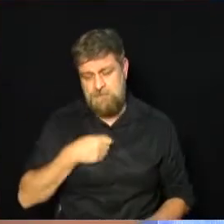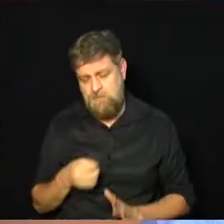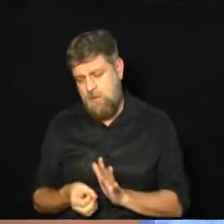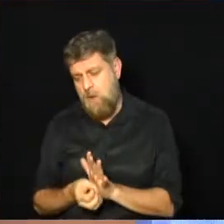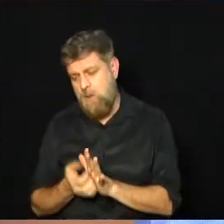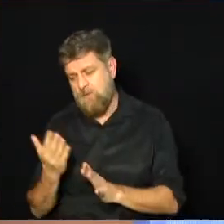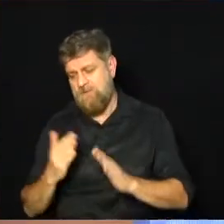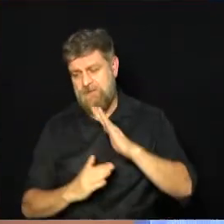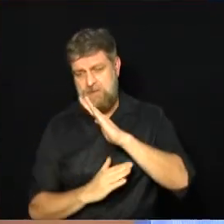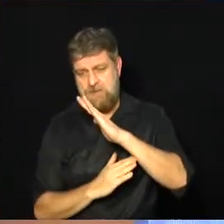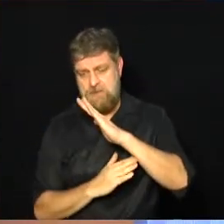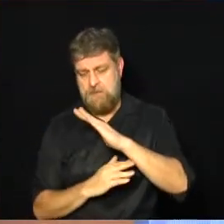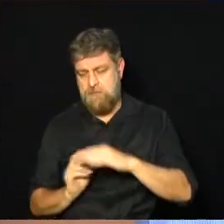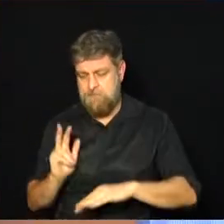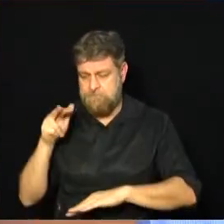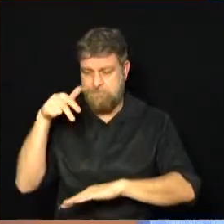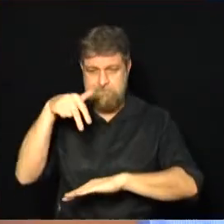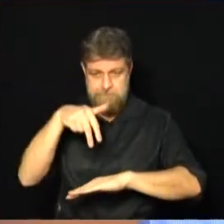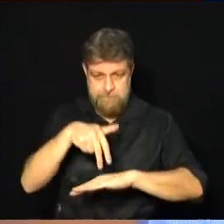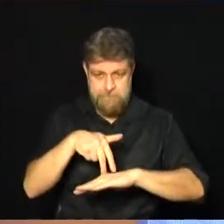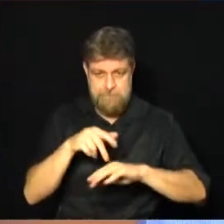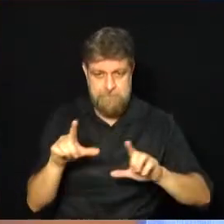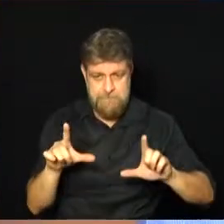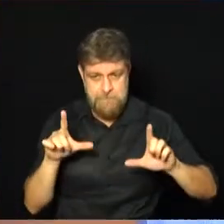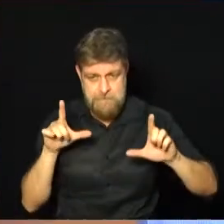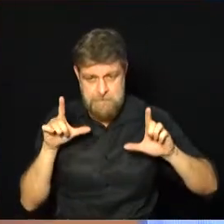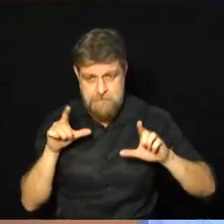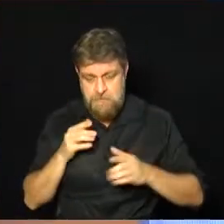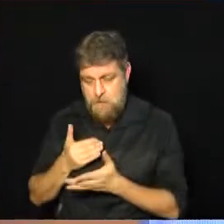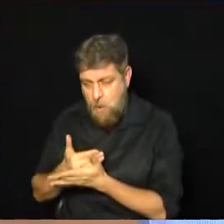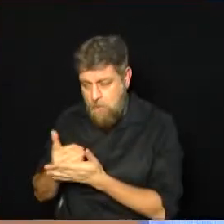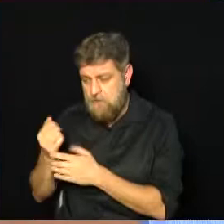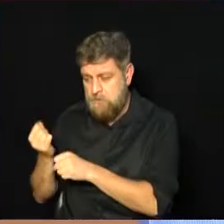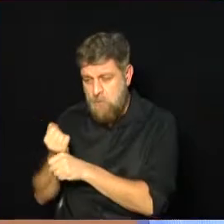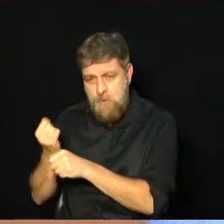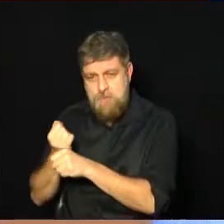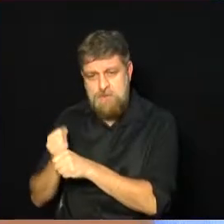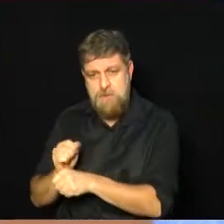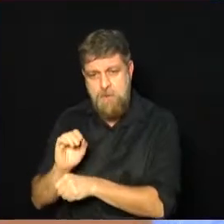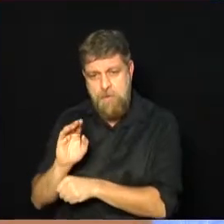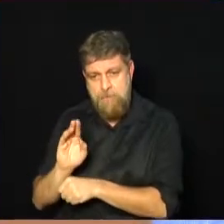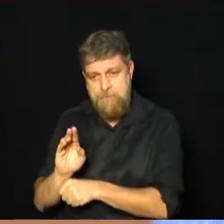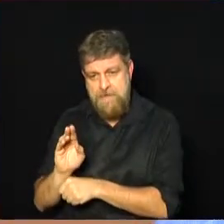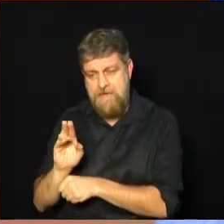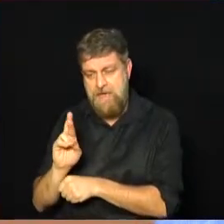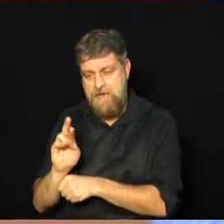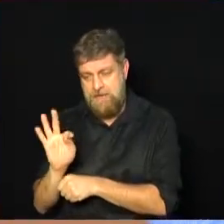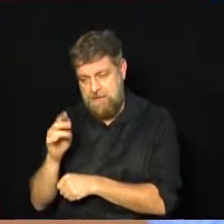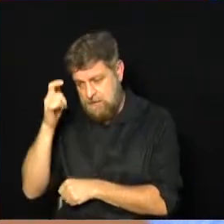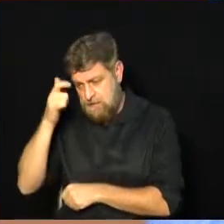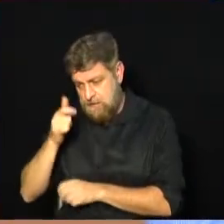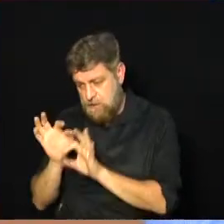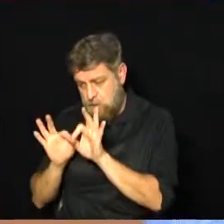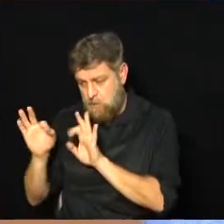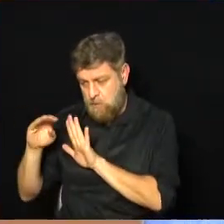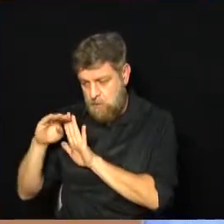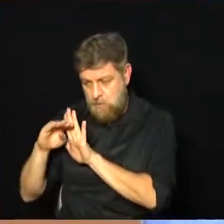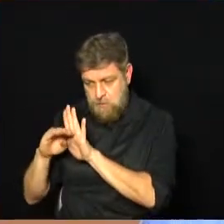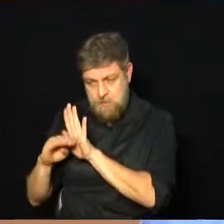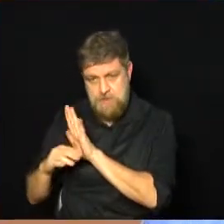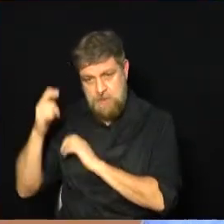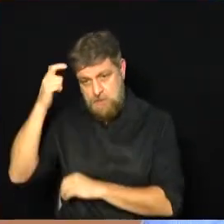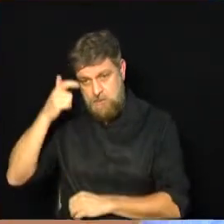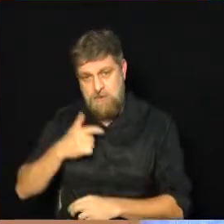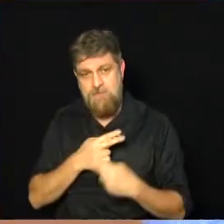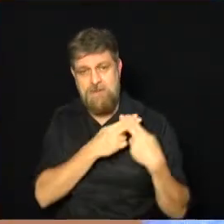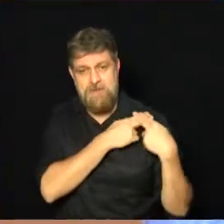aqui na Câmara, desde o início do projeto BRT, porque fui o responsável pelo projeto desde o seu